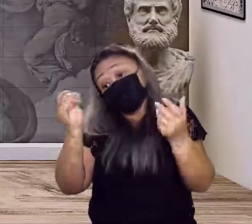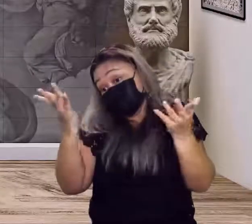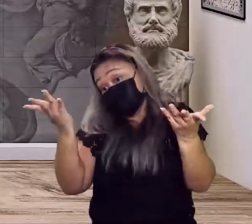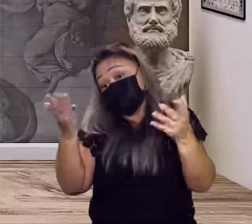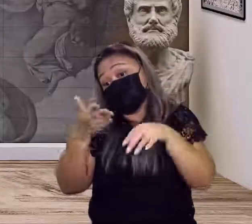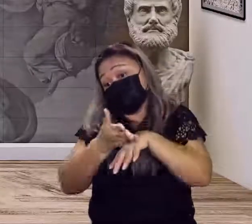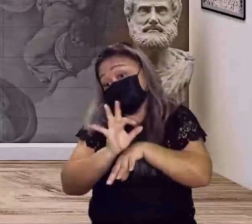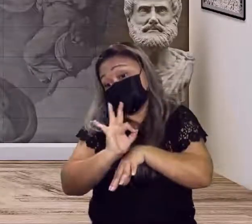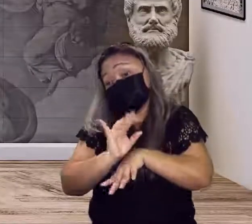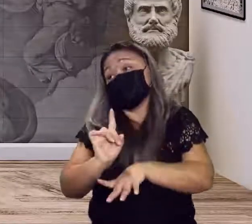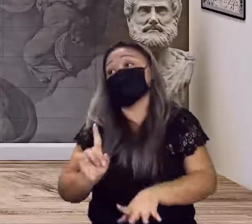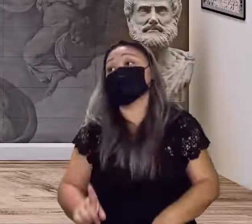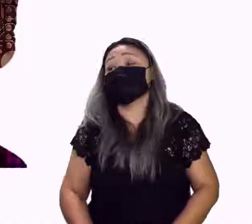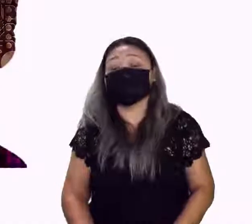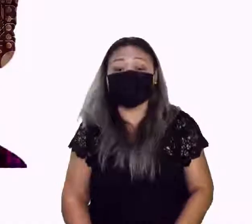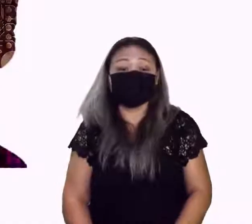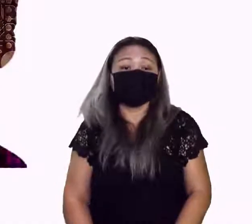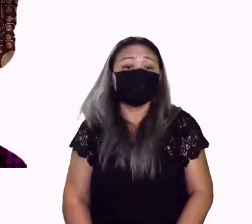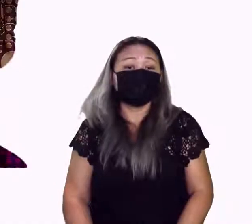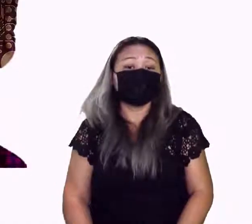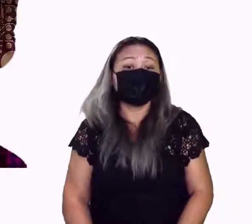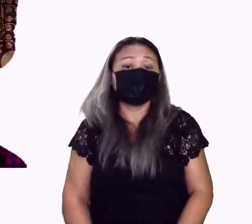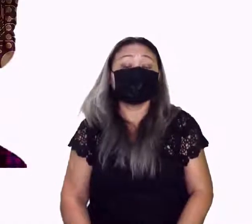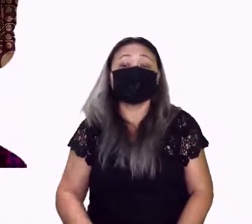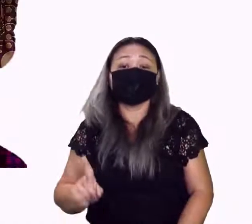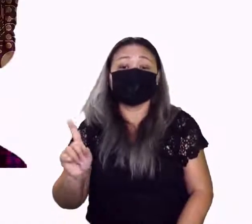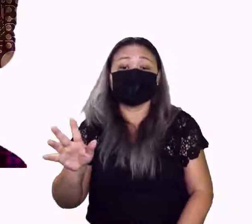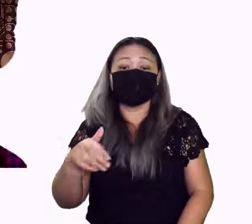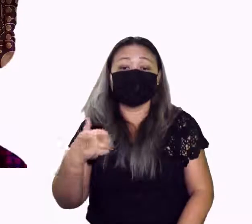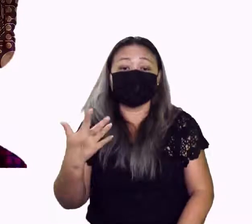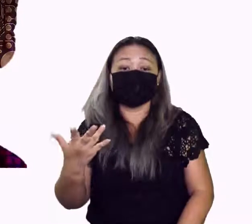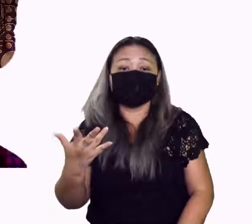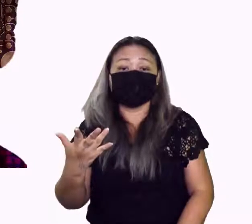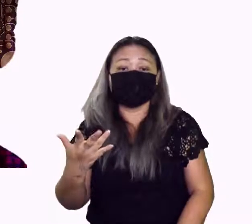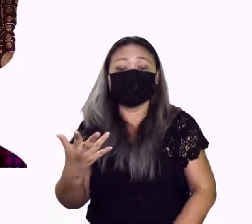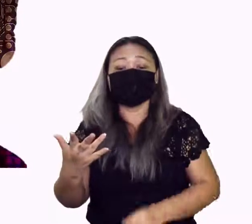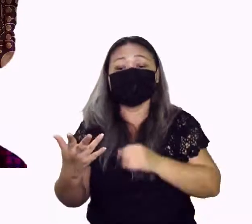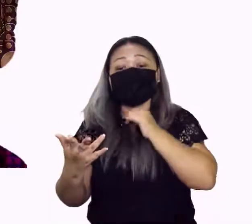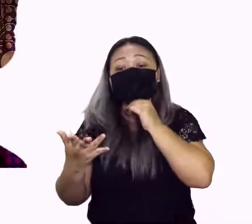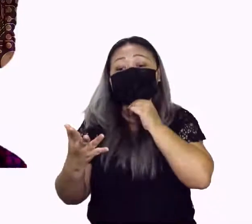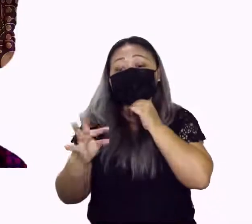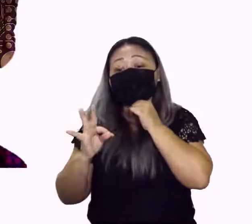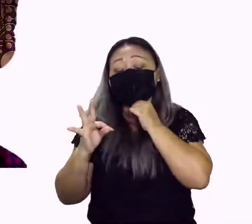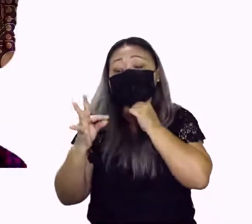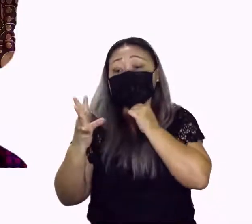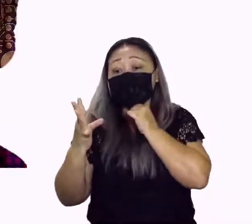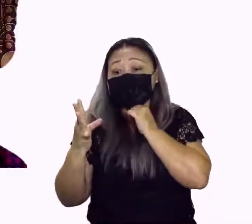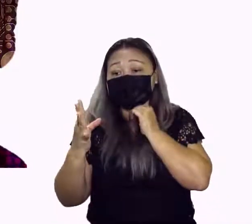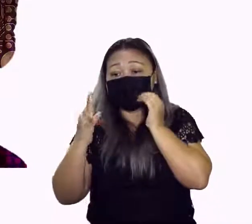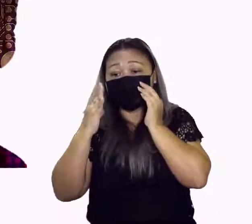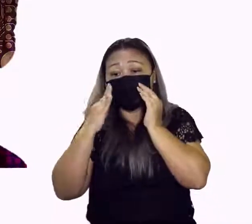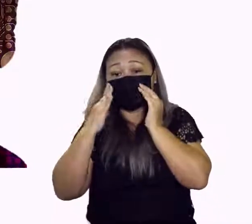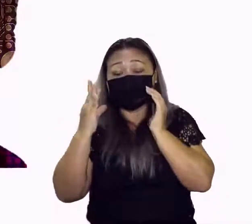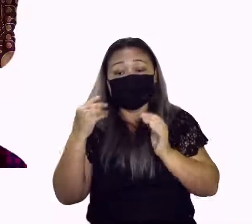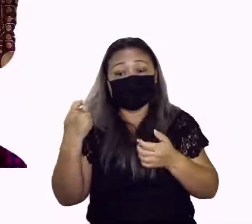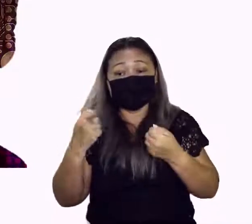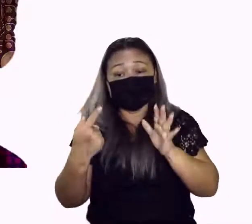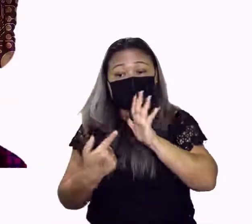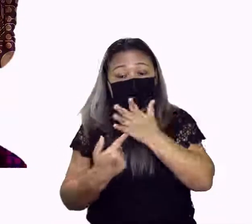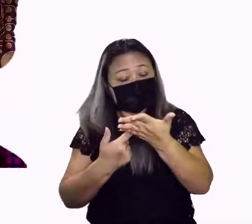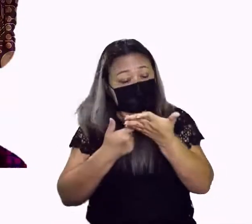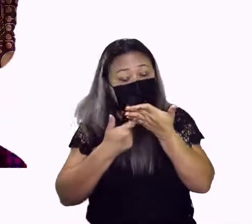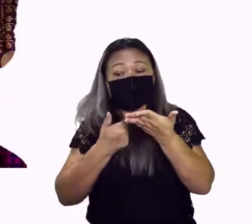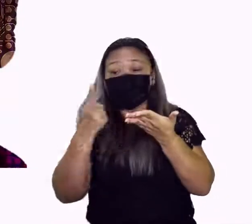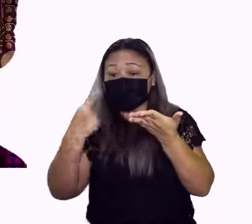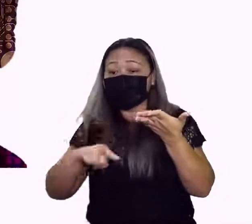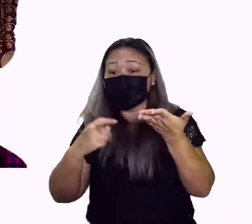ok? Então vamos lá, a verificação. Então, tudo que aparece para você é necessário